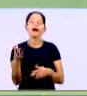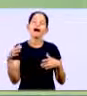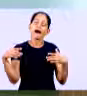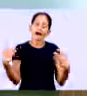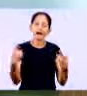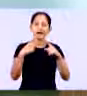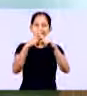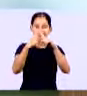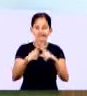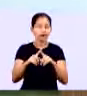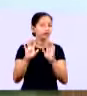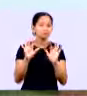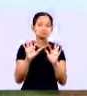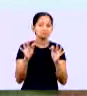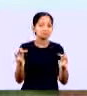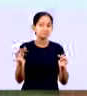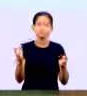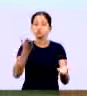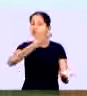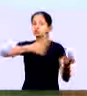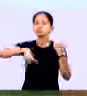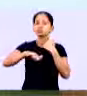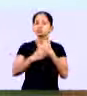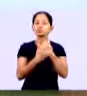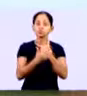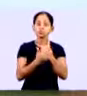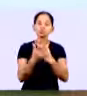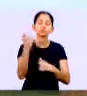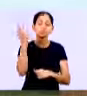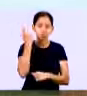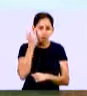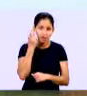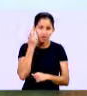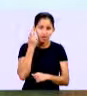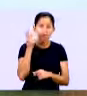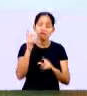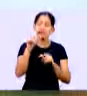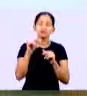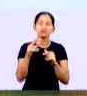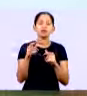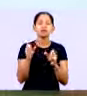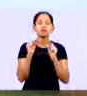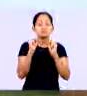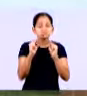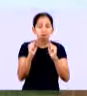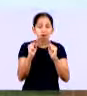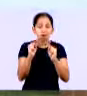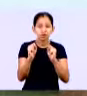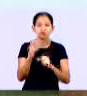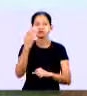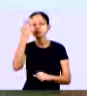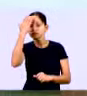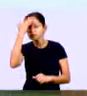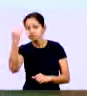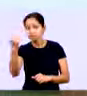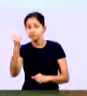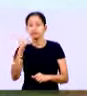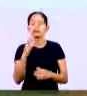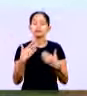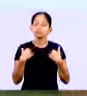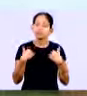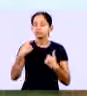gente tem, certo? Dentre os vários que existem. Mas assim, o orçamento de venda, ele possibilita que eu